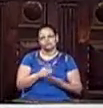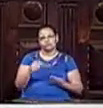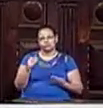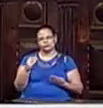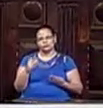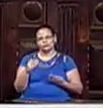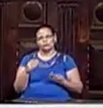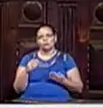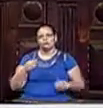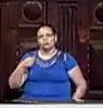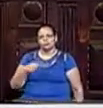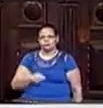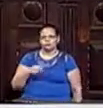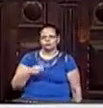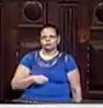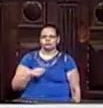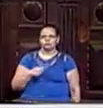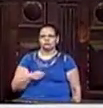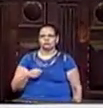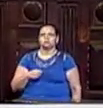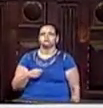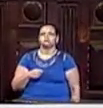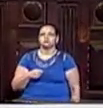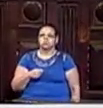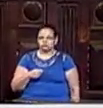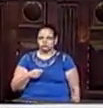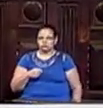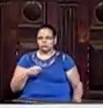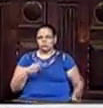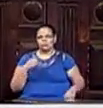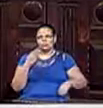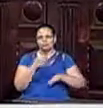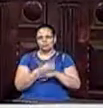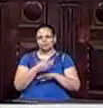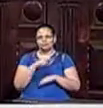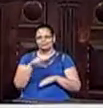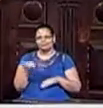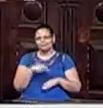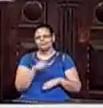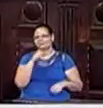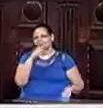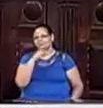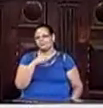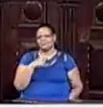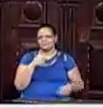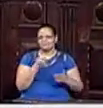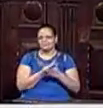uma forte ação de combate à sonegação. E,